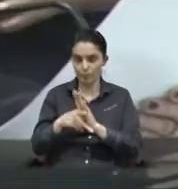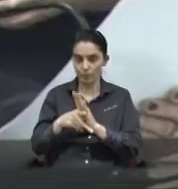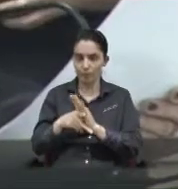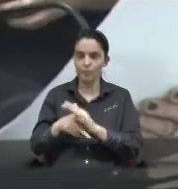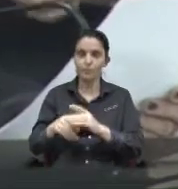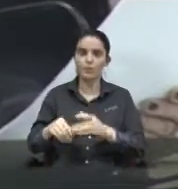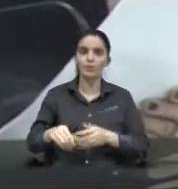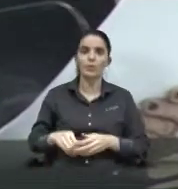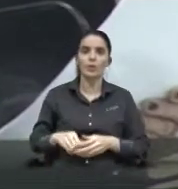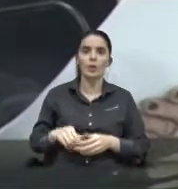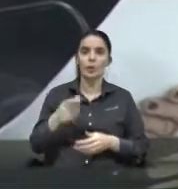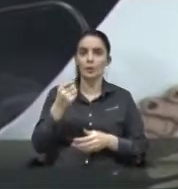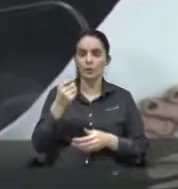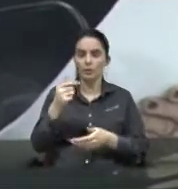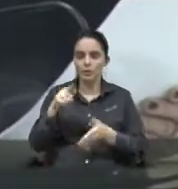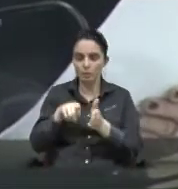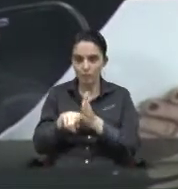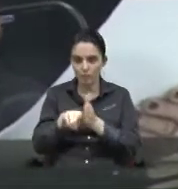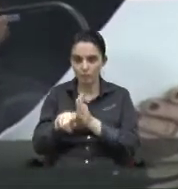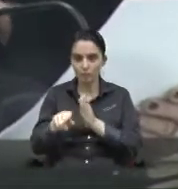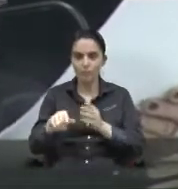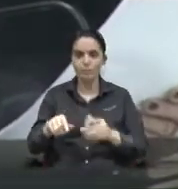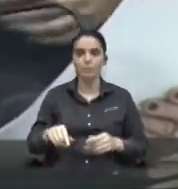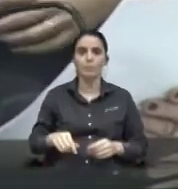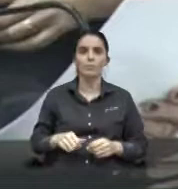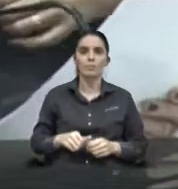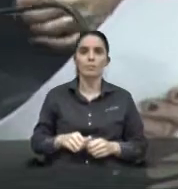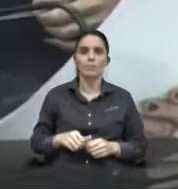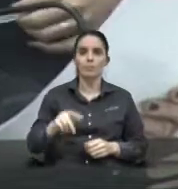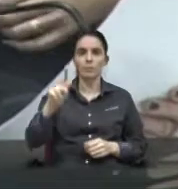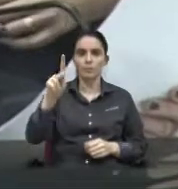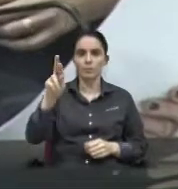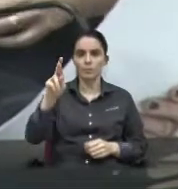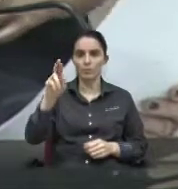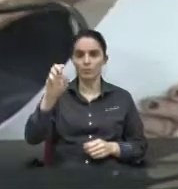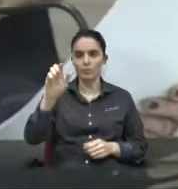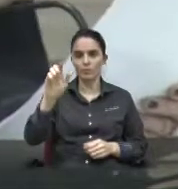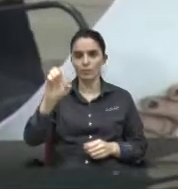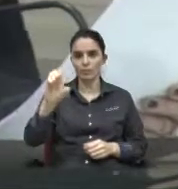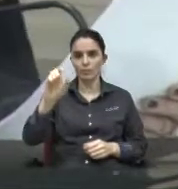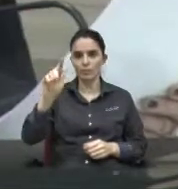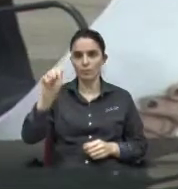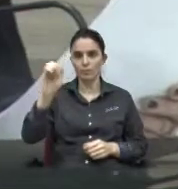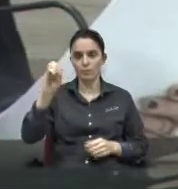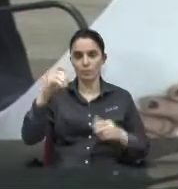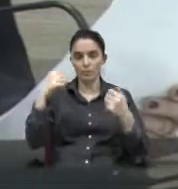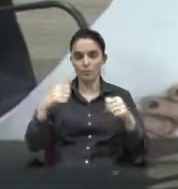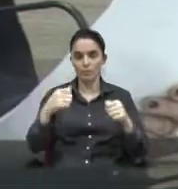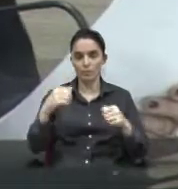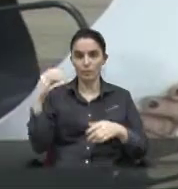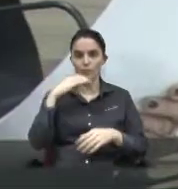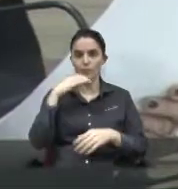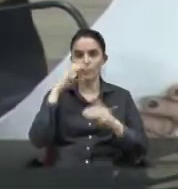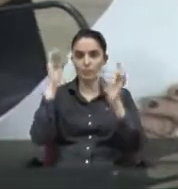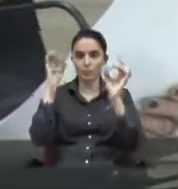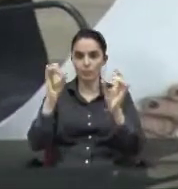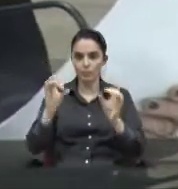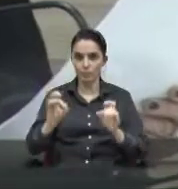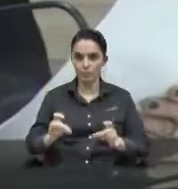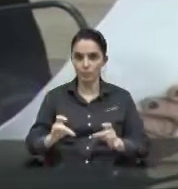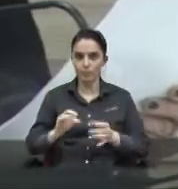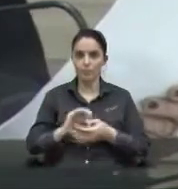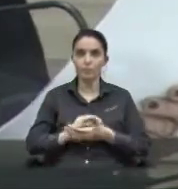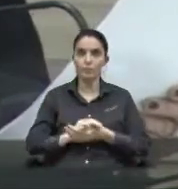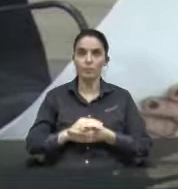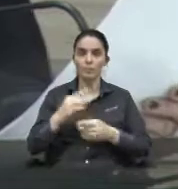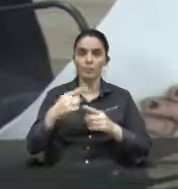licitação e de apoio, pregão e da outras providências, necessita de regime especial de tramitação,